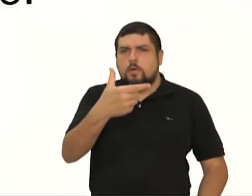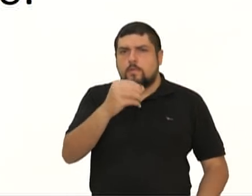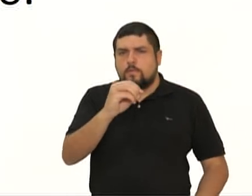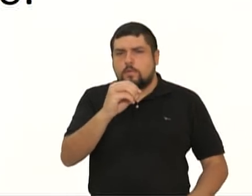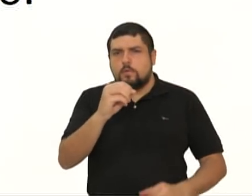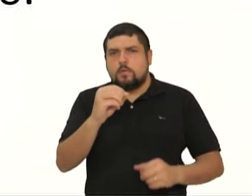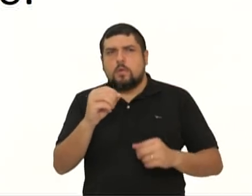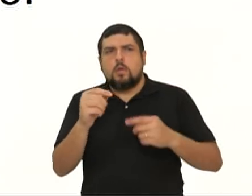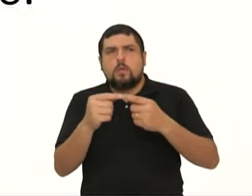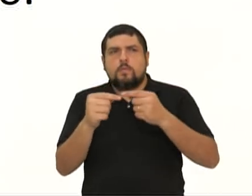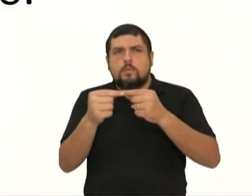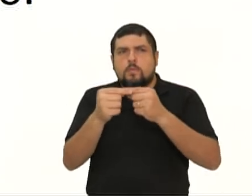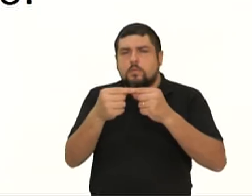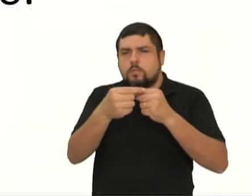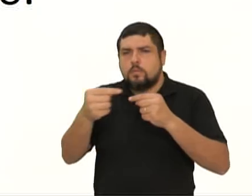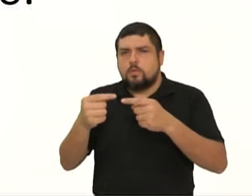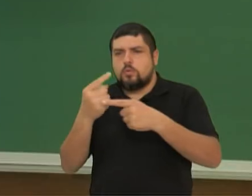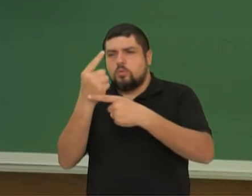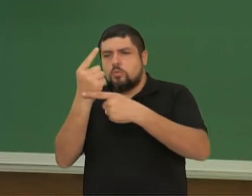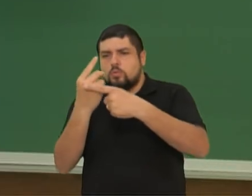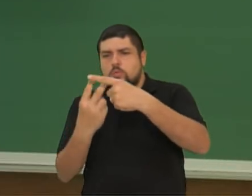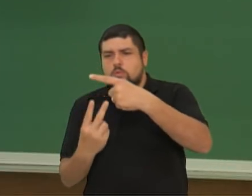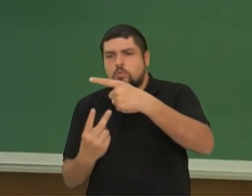2x vezes 1000.